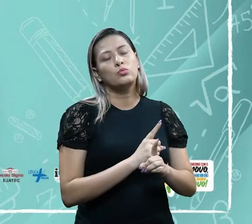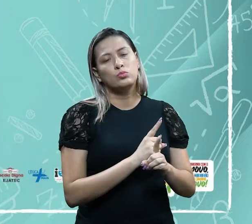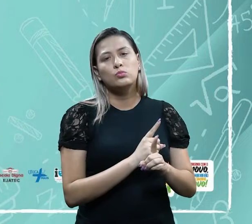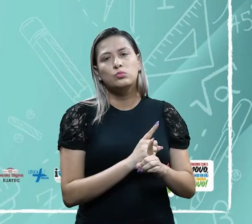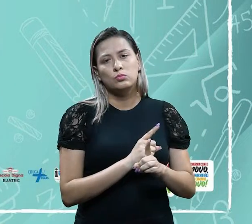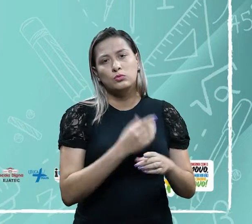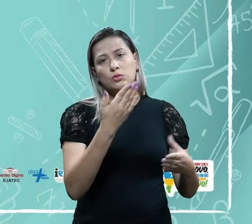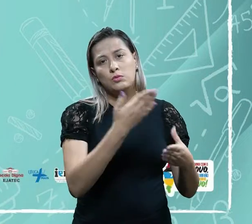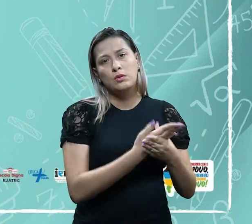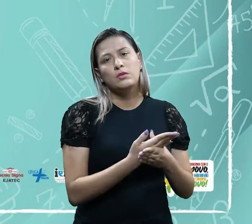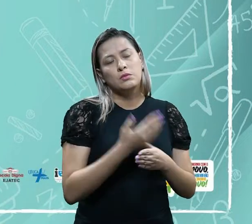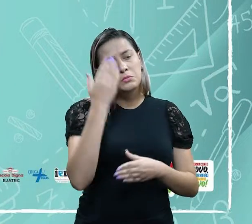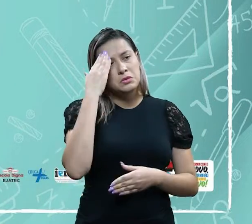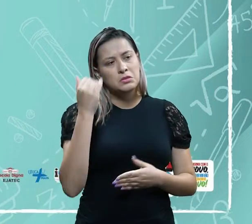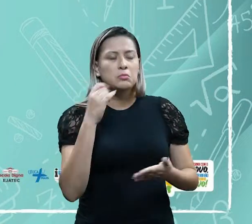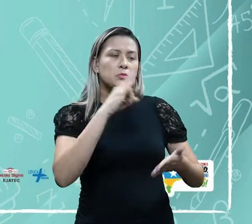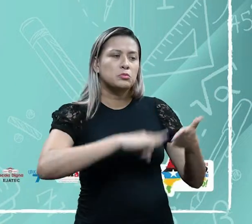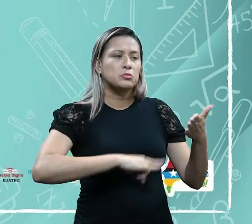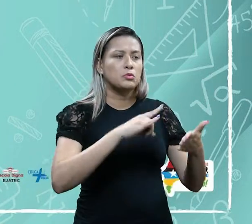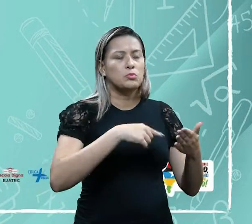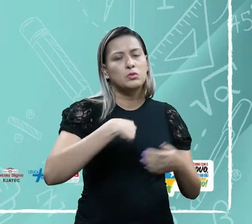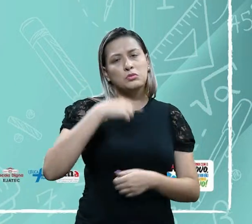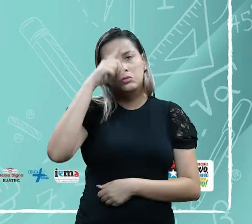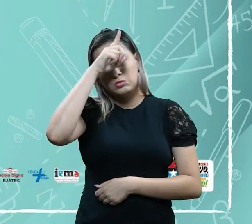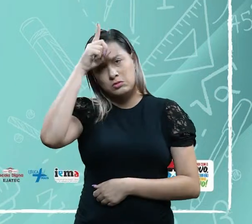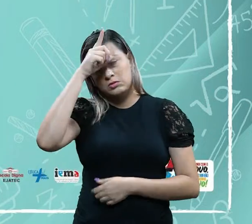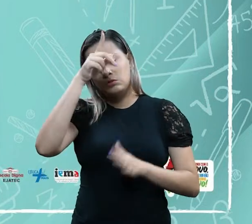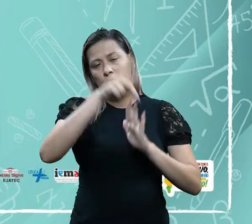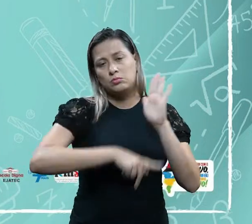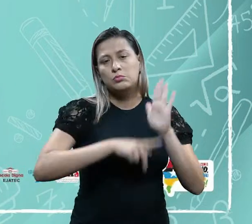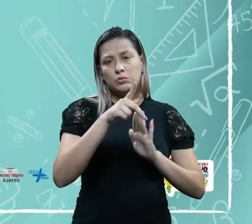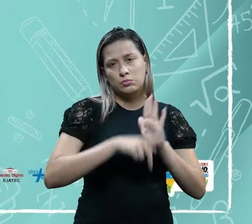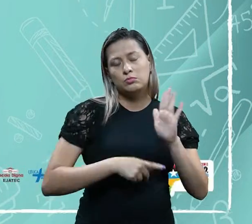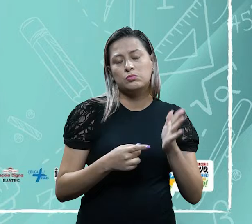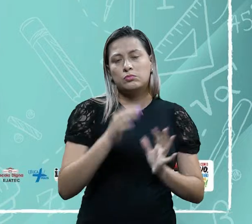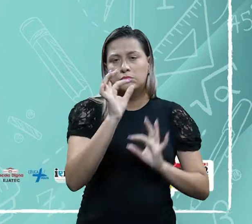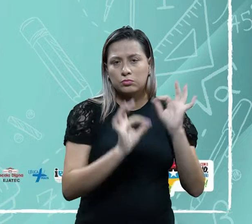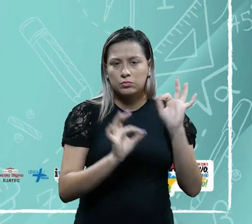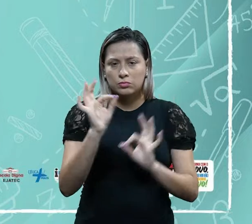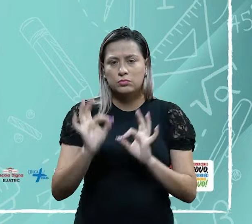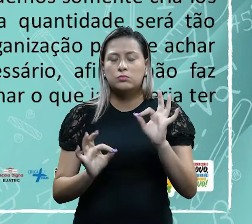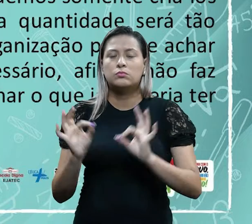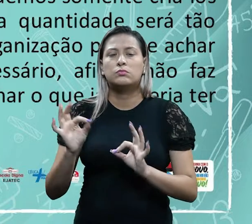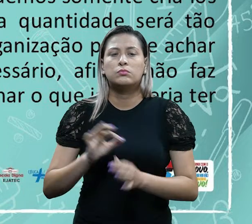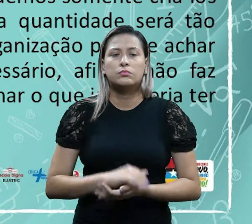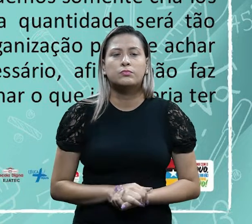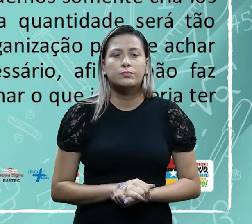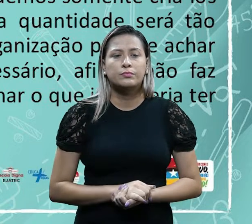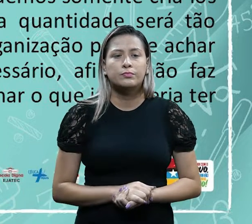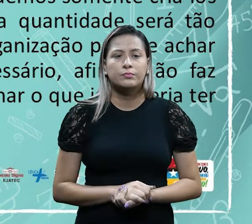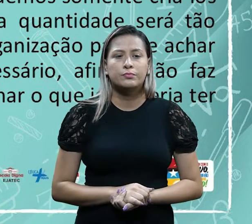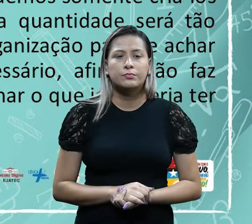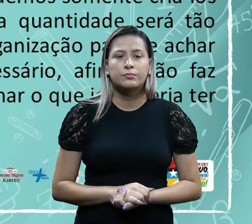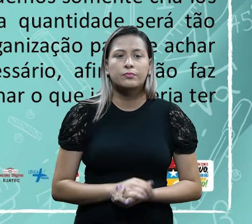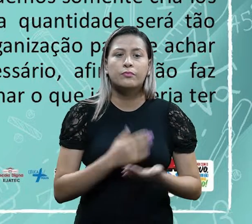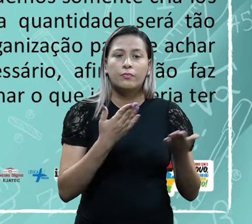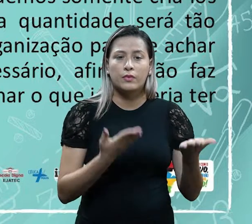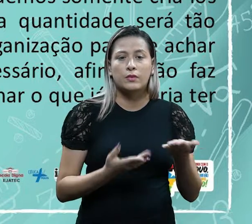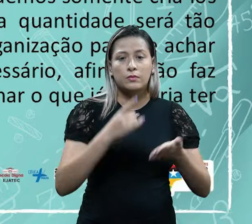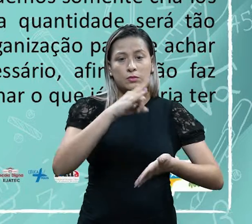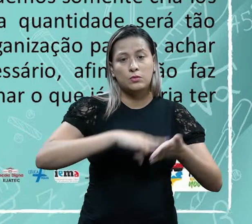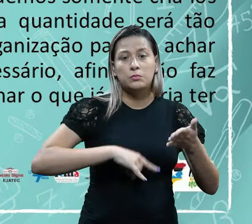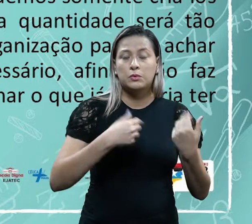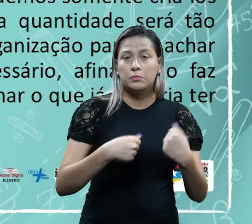está aqueles documentos que eu criei, do projeto que eu efetuei, que eu botei para frente. Então, os documentos